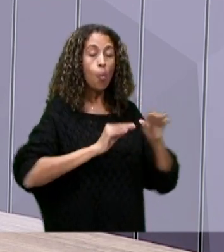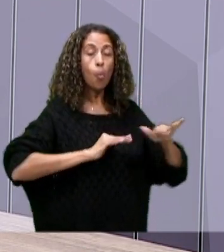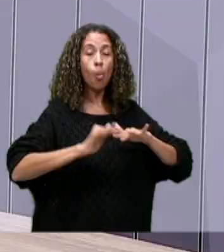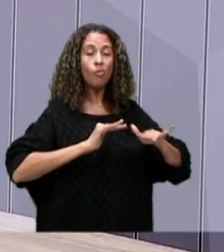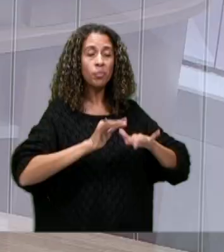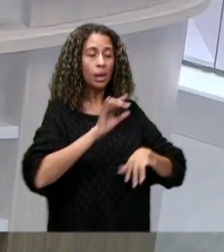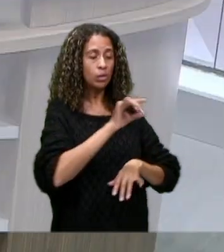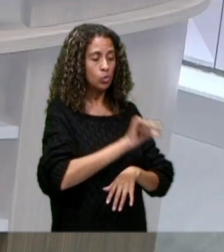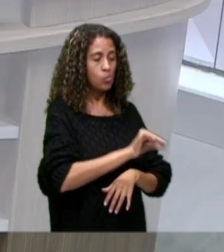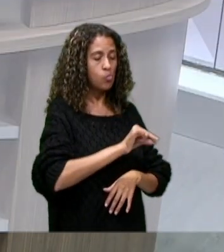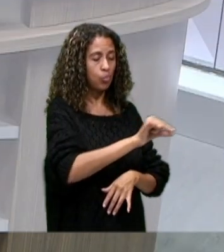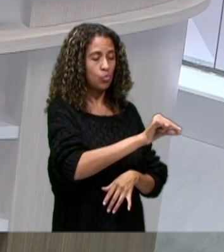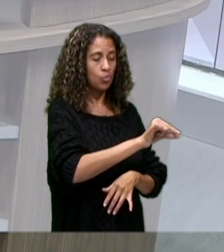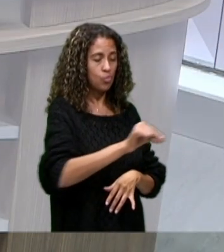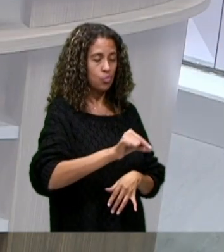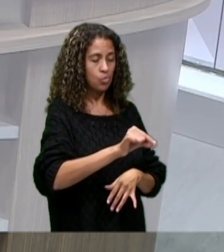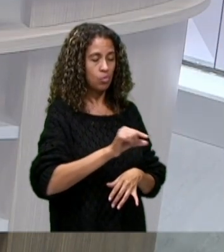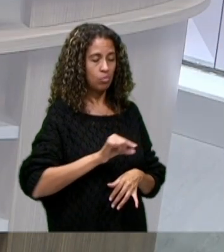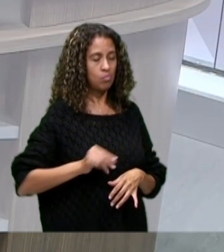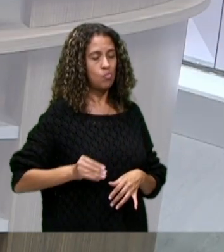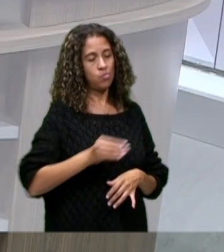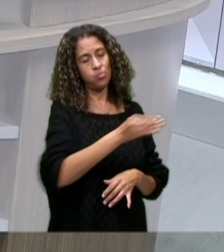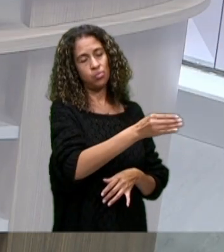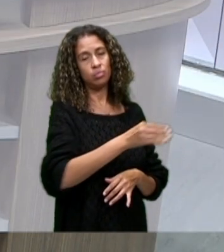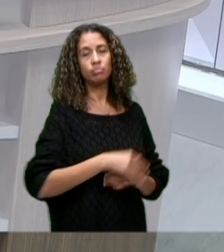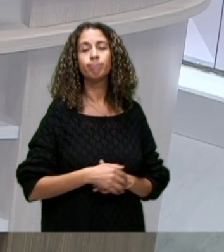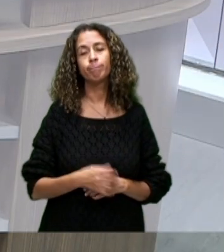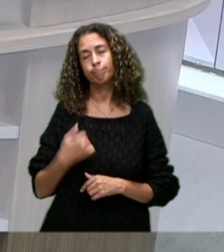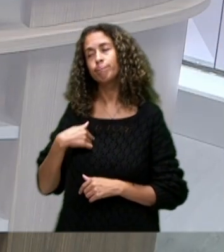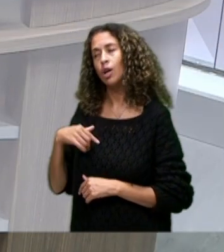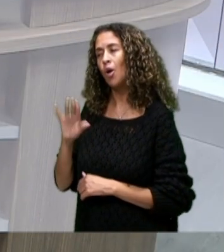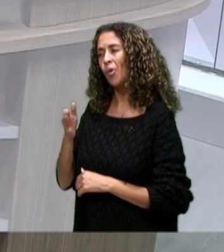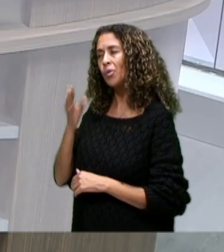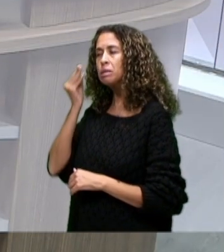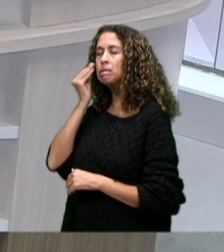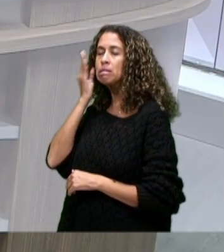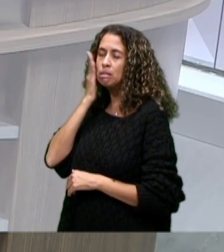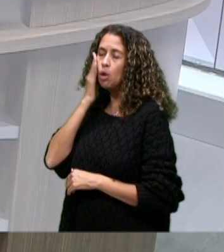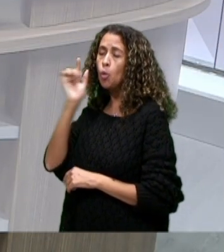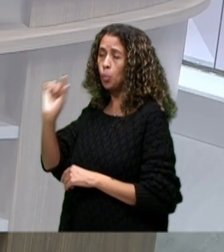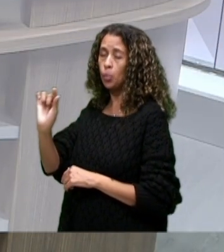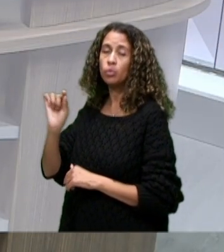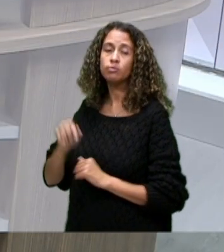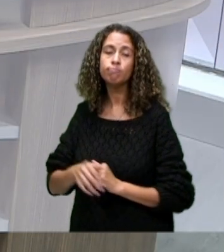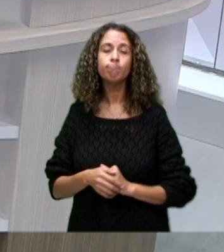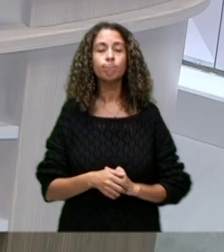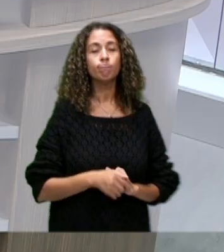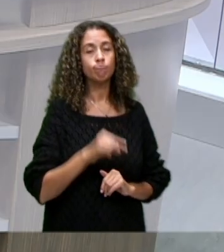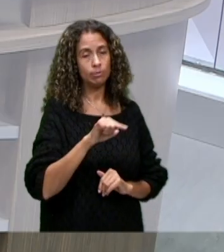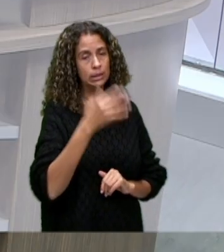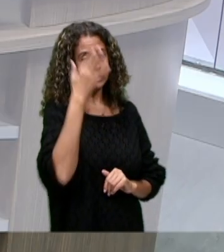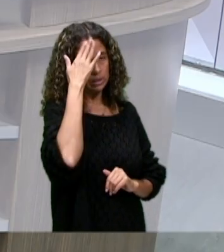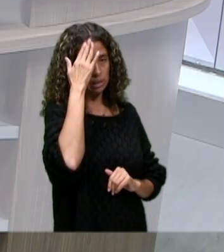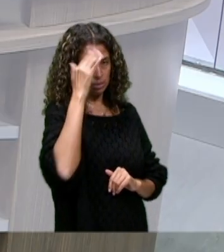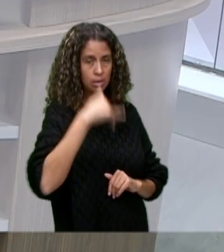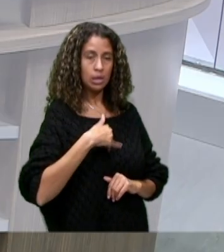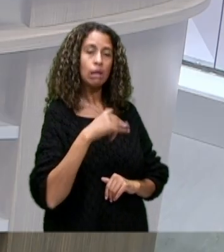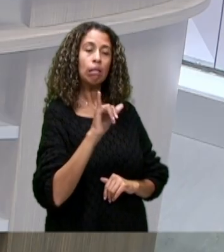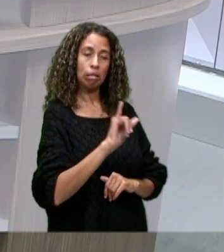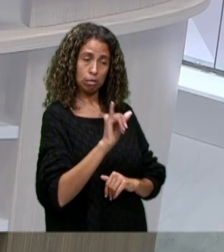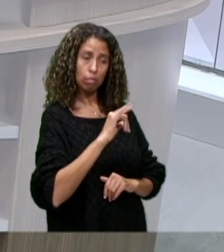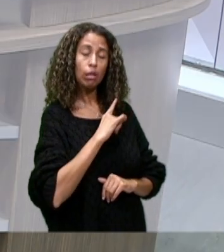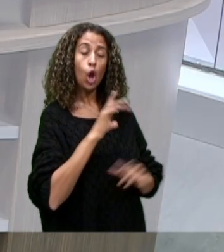peças. Meu filho sabe jogar bem xadrez, ele é um jogadorzinho bem melhor que eu até já. Mas, e sabe que aqui em Itajaí, inclusive, tem clubes